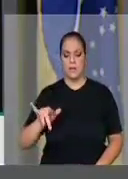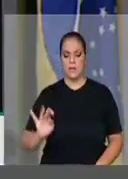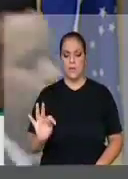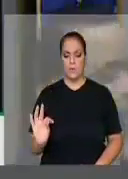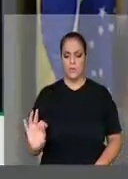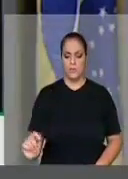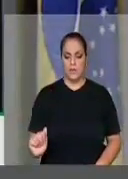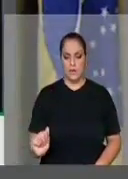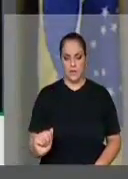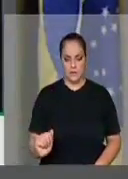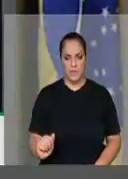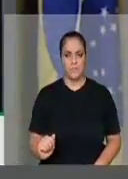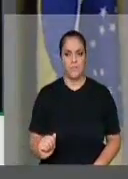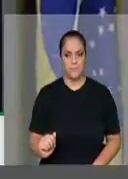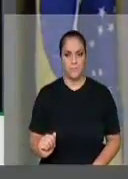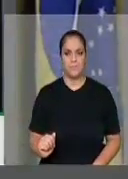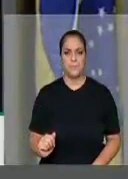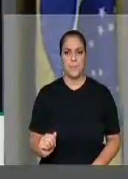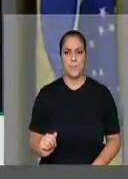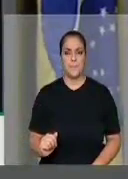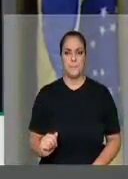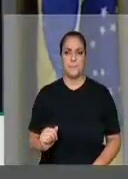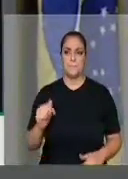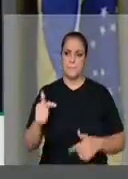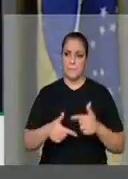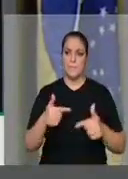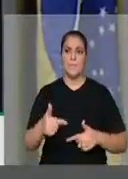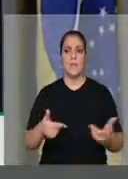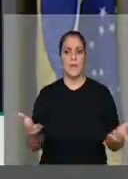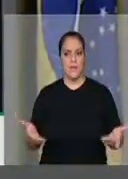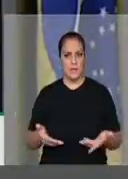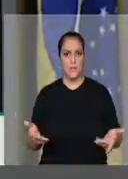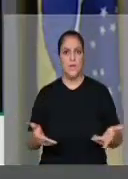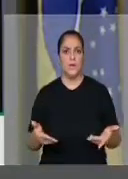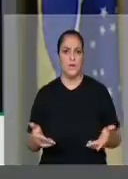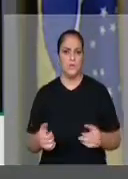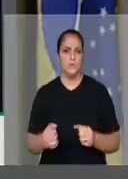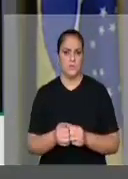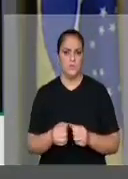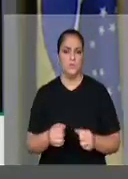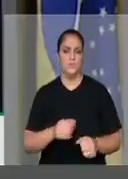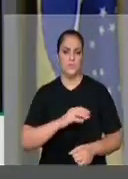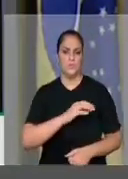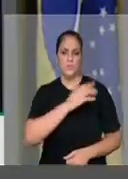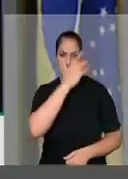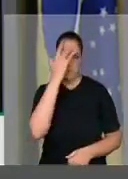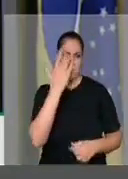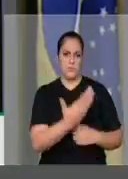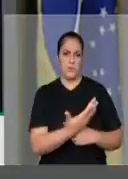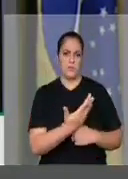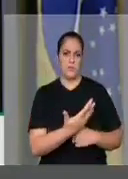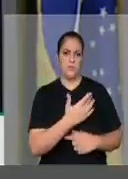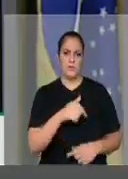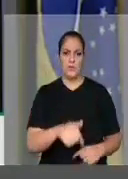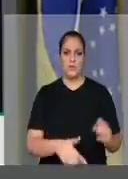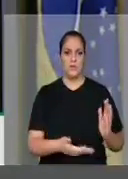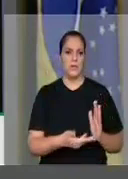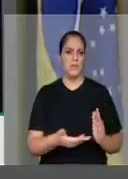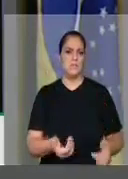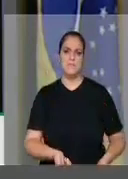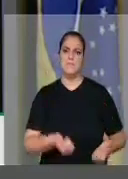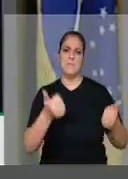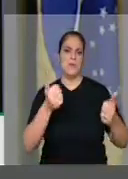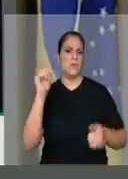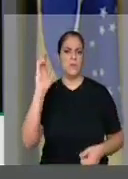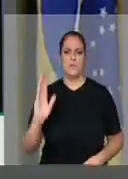setor da economia. Agora, esse trabalho que nós estamos fazendo com os nossos consultores da Câmara, que são os